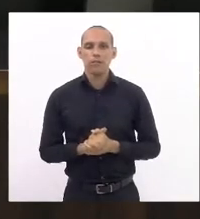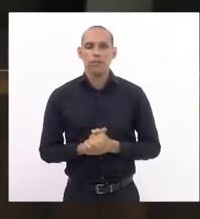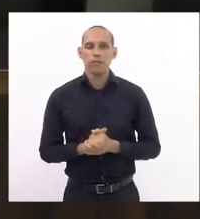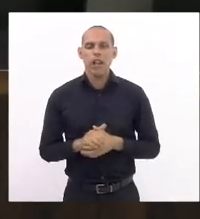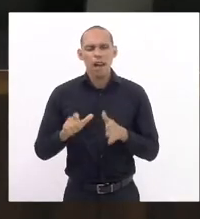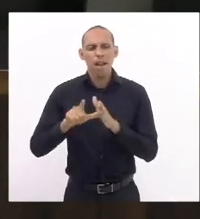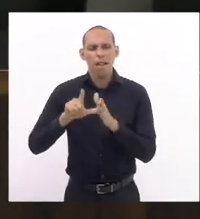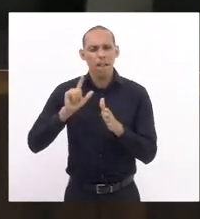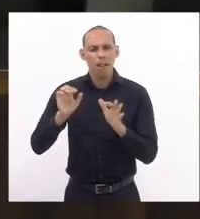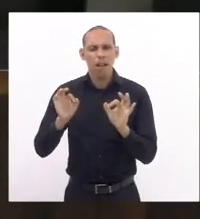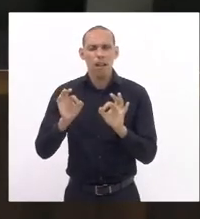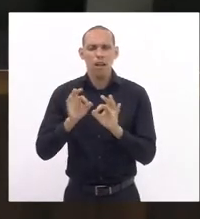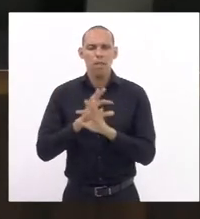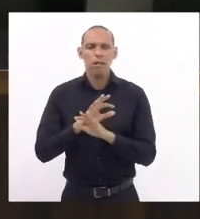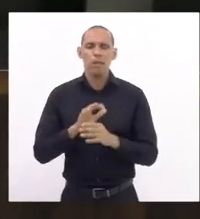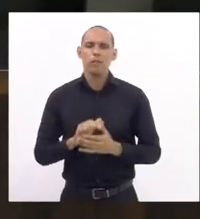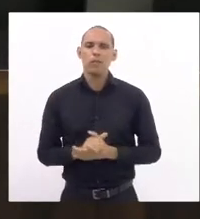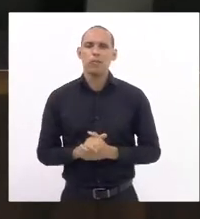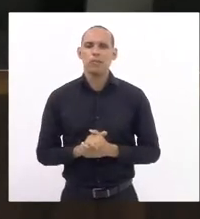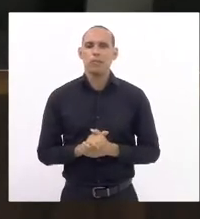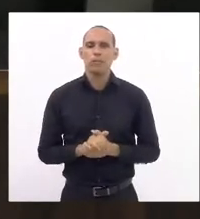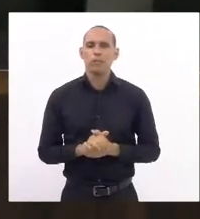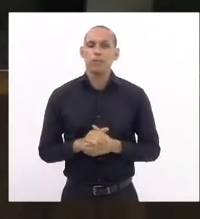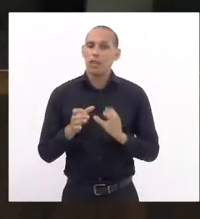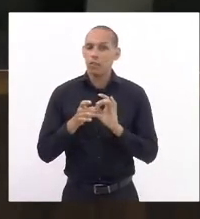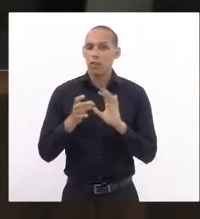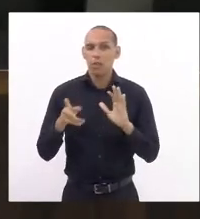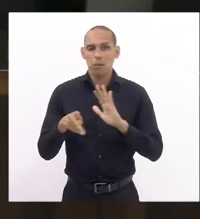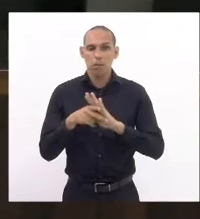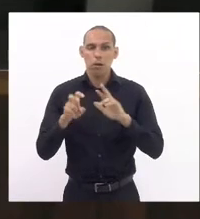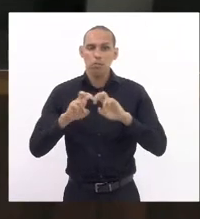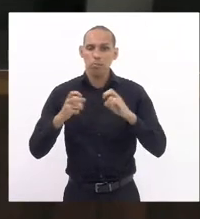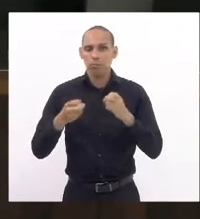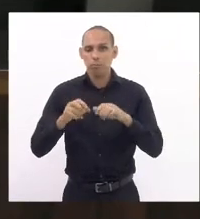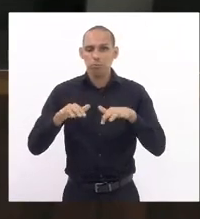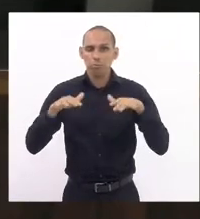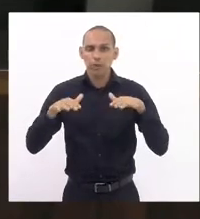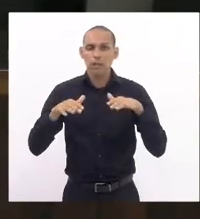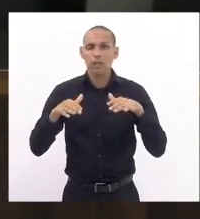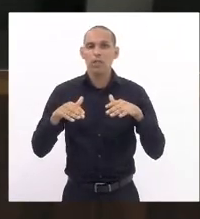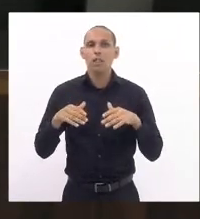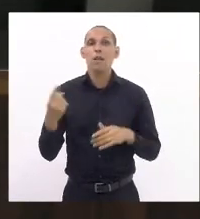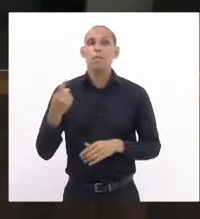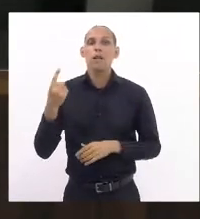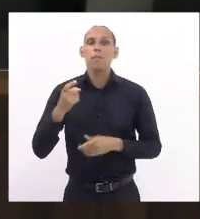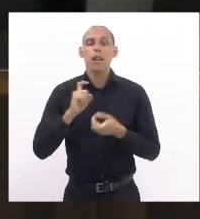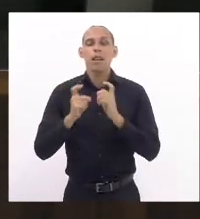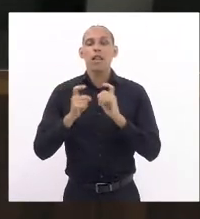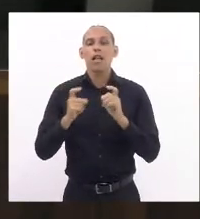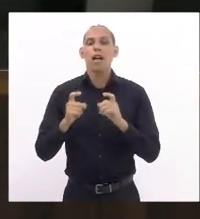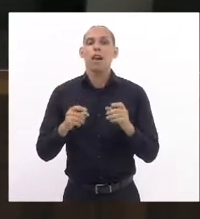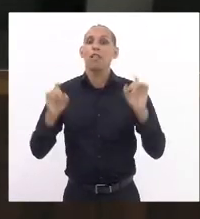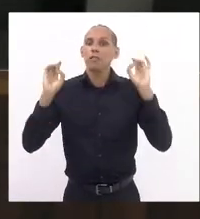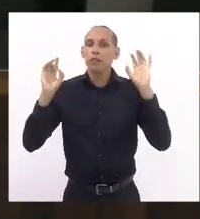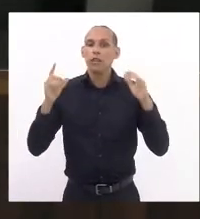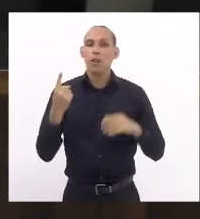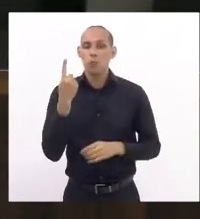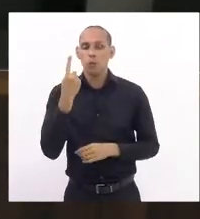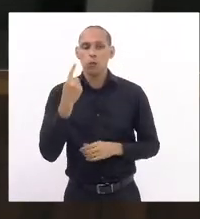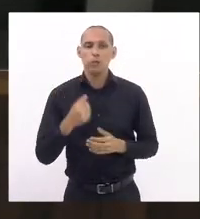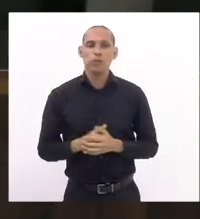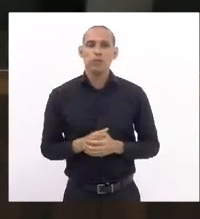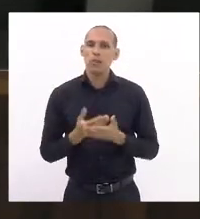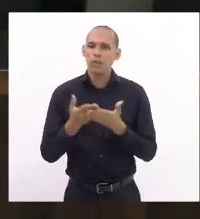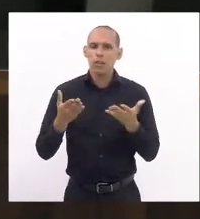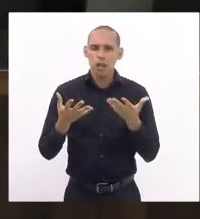antes de encerrá-la, né? Com autorização do plenário, vamos antecipar a primeira sessão extraordinária do dia, a única, primeira e única. Seus